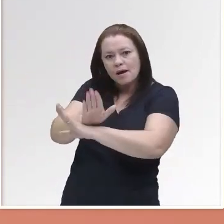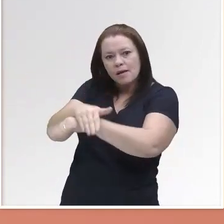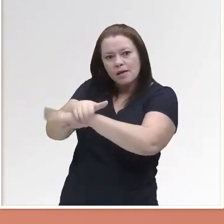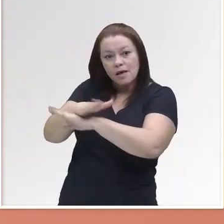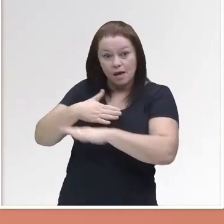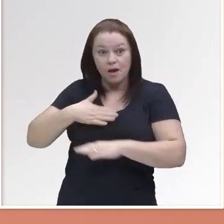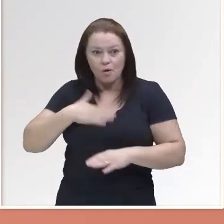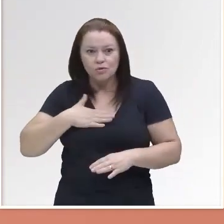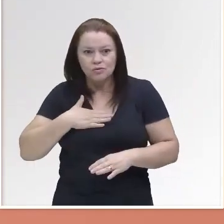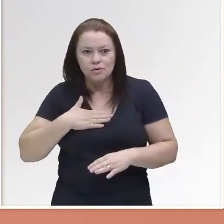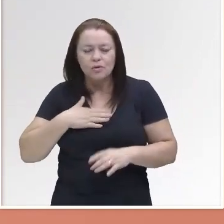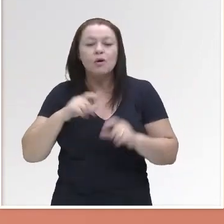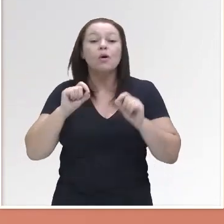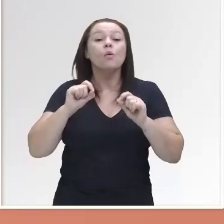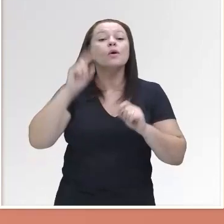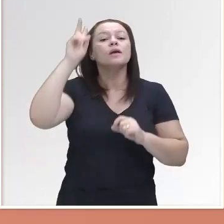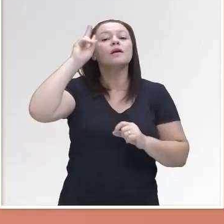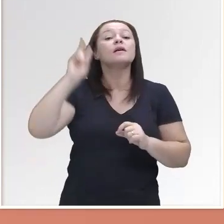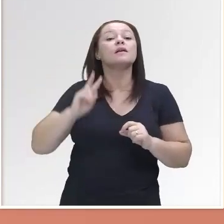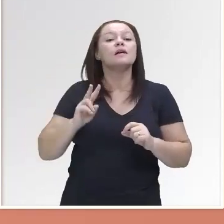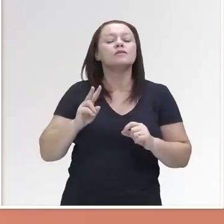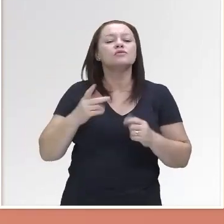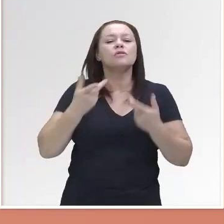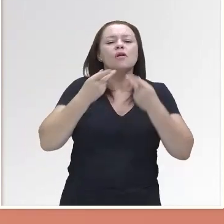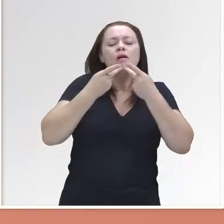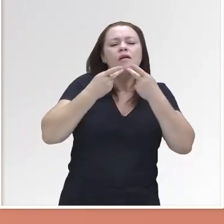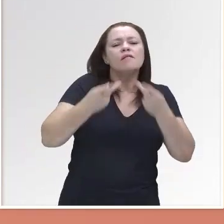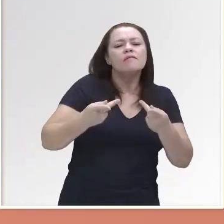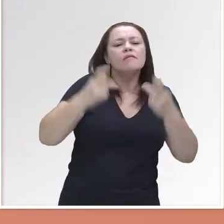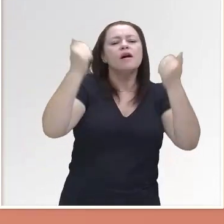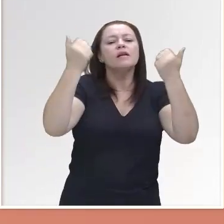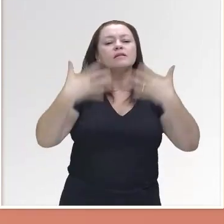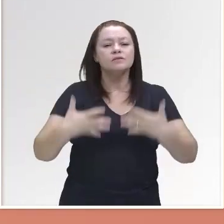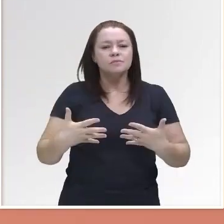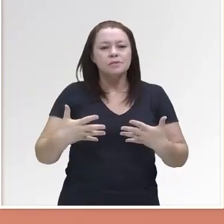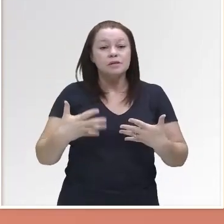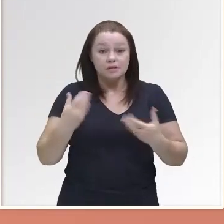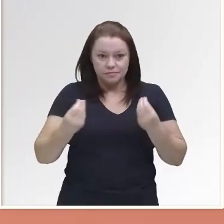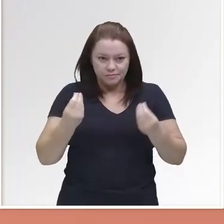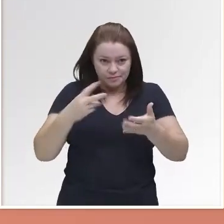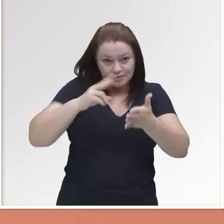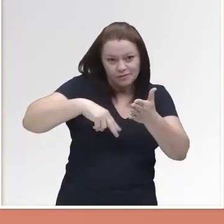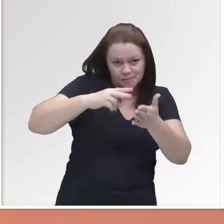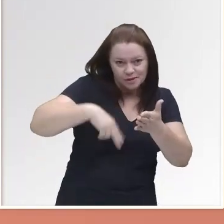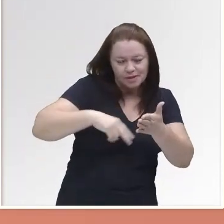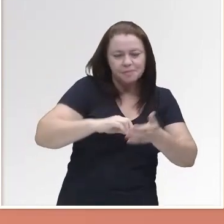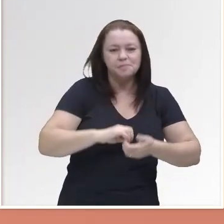história conta? Vamos ler com a professora e com a mamãe também?